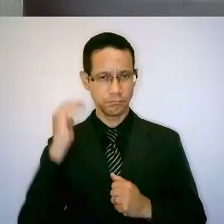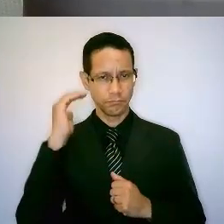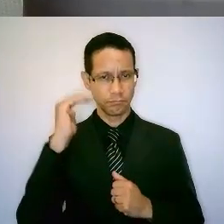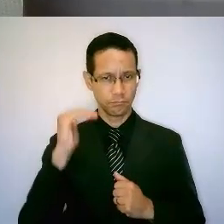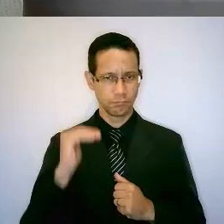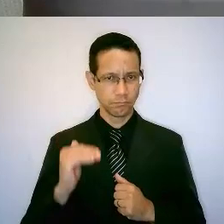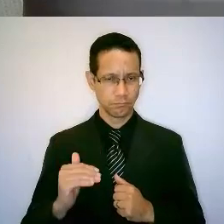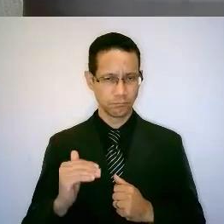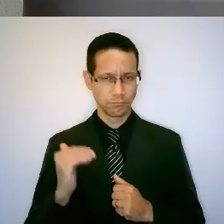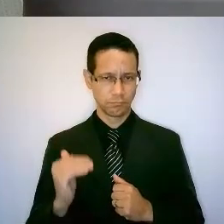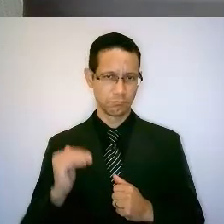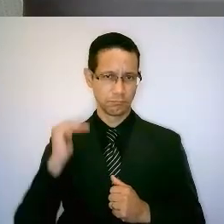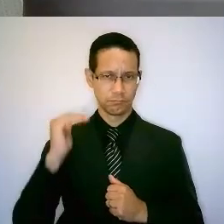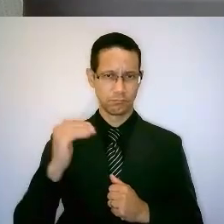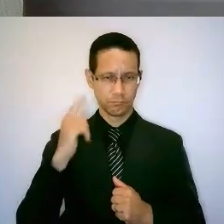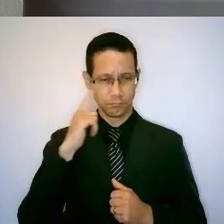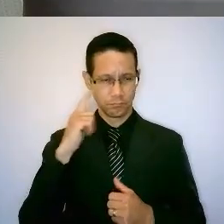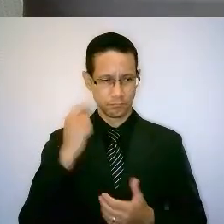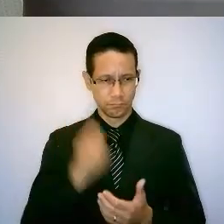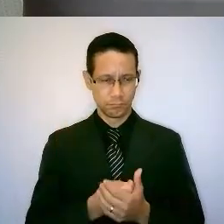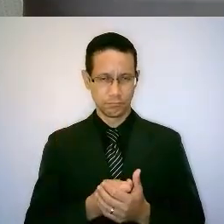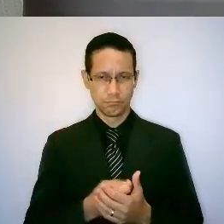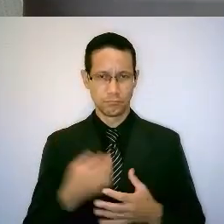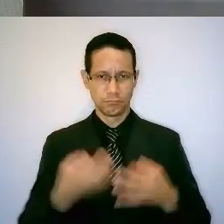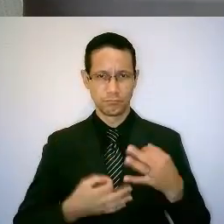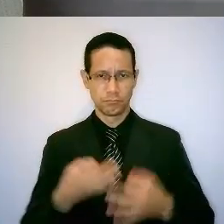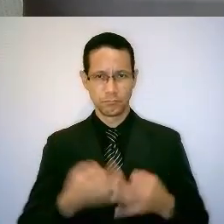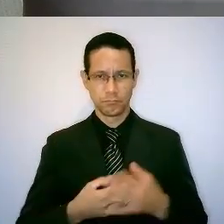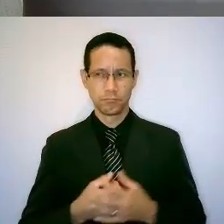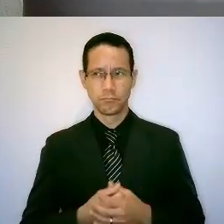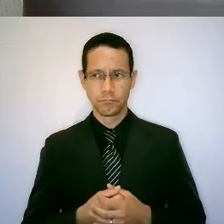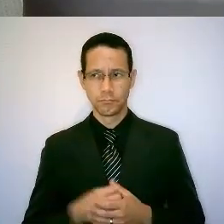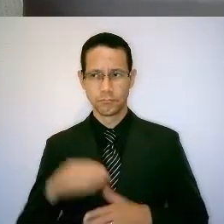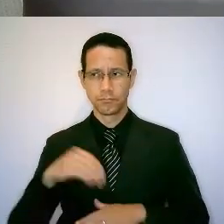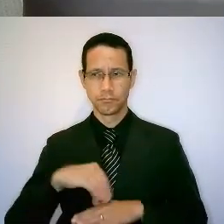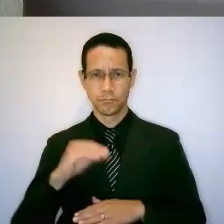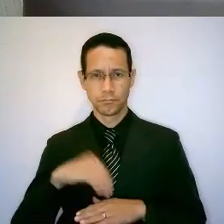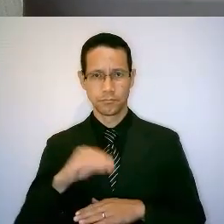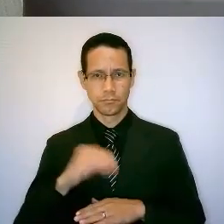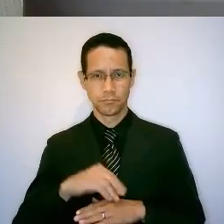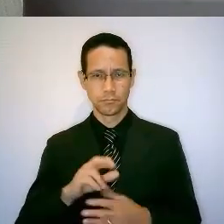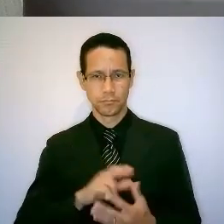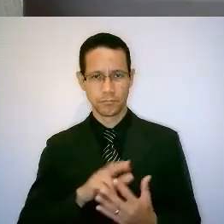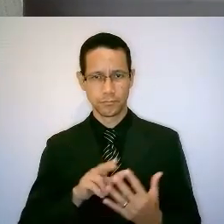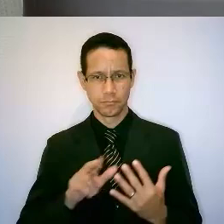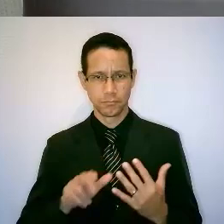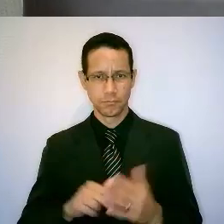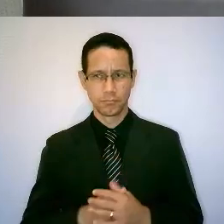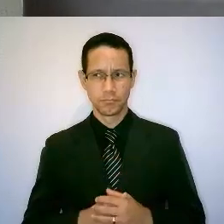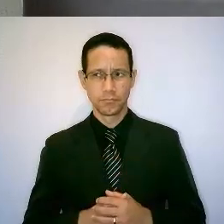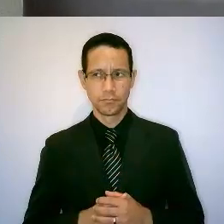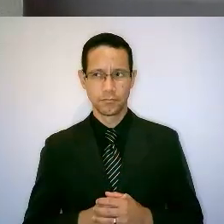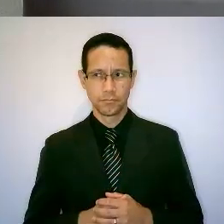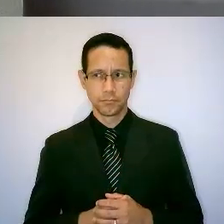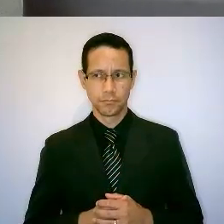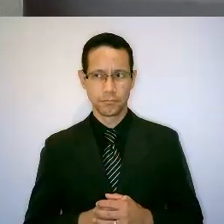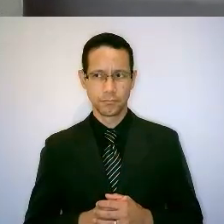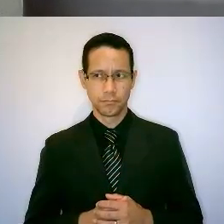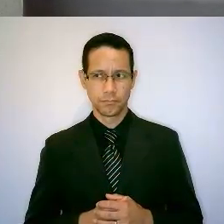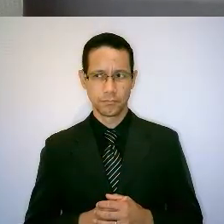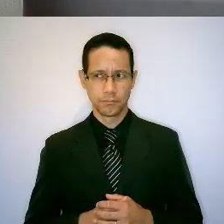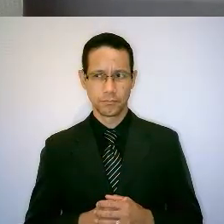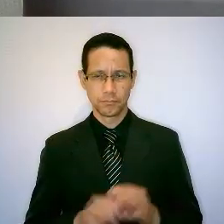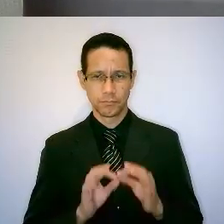uma decisão de um juiz em face de outro Então feito essas observações pré-molares Eu voto tanto quanto extenso eu vou